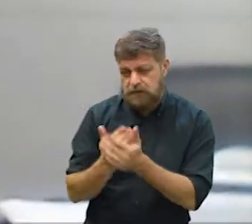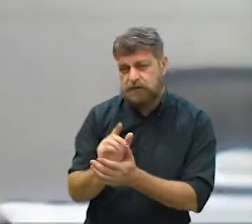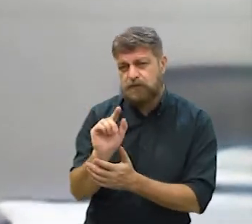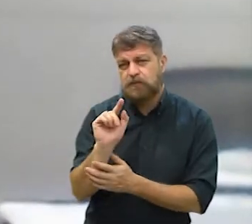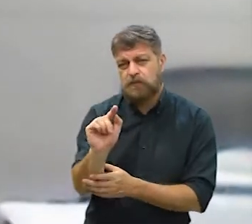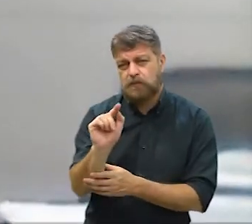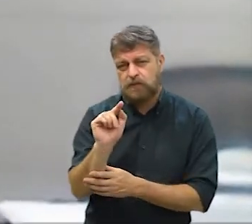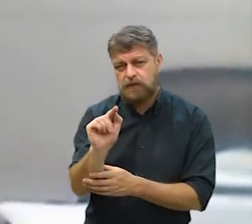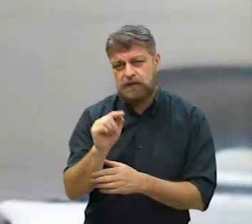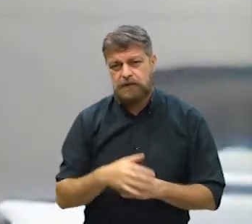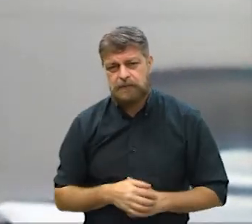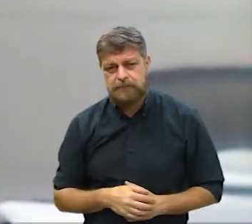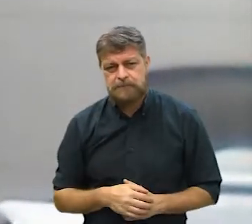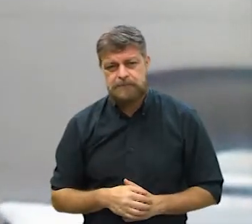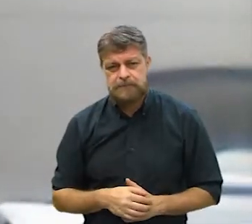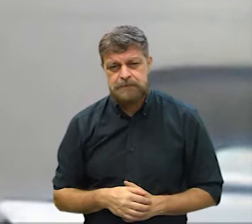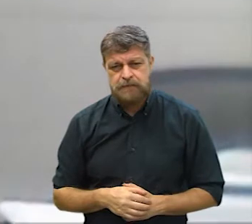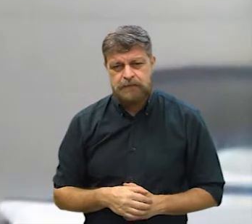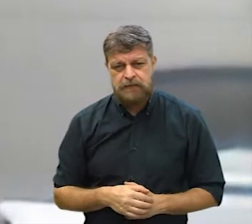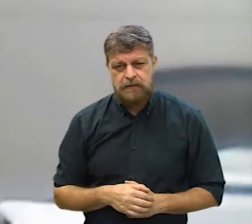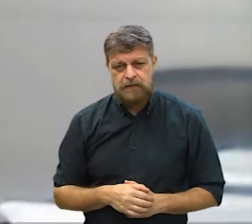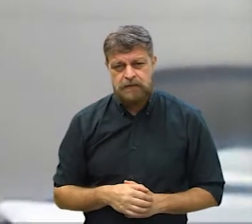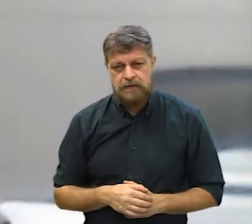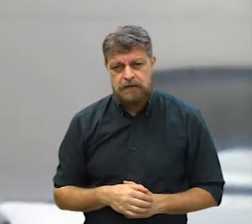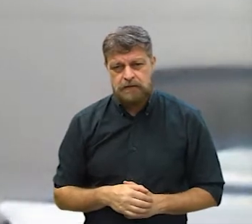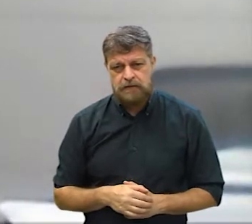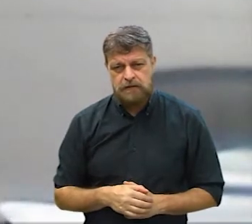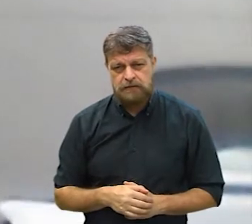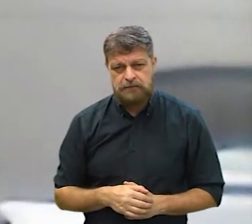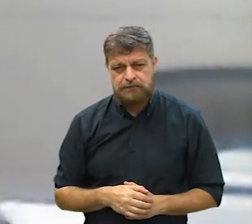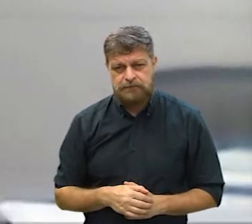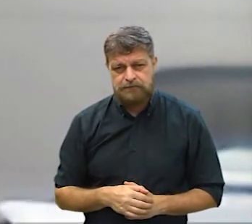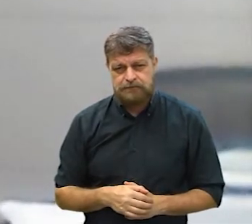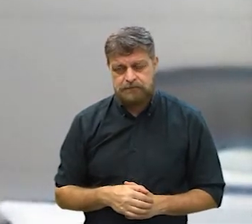Eu creio que uma